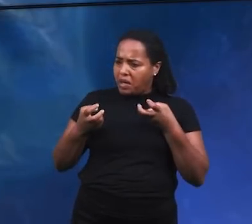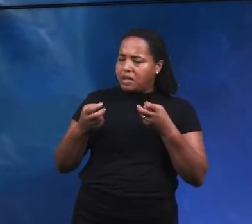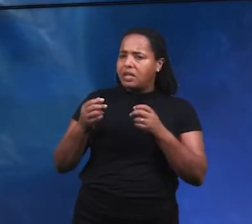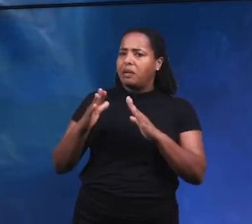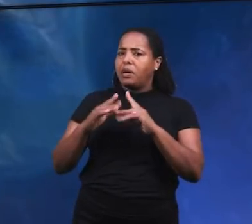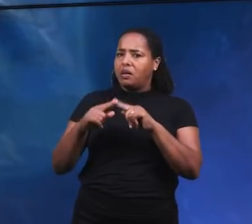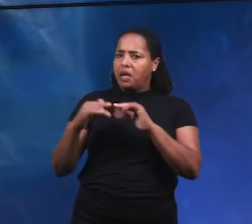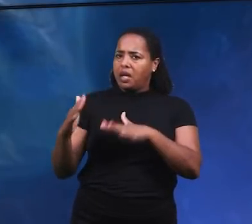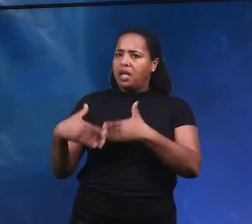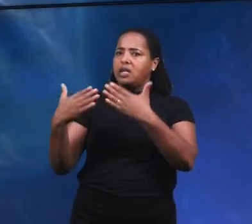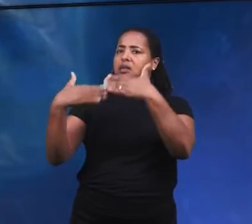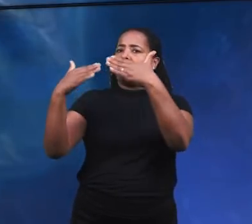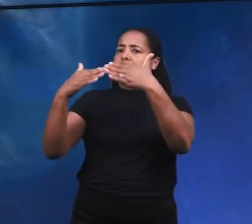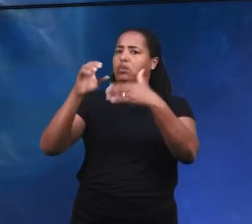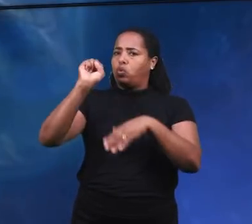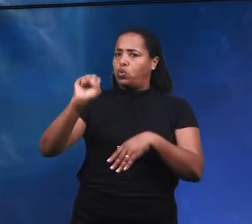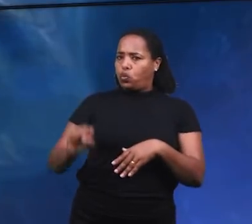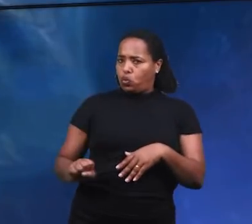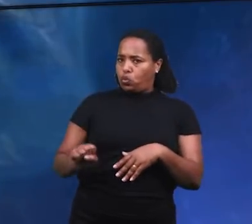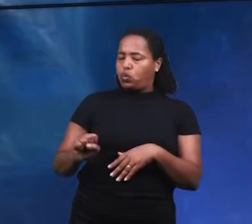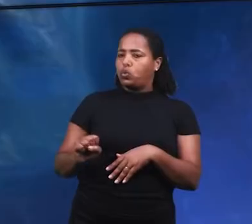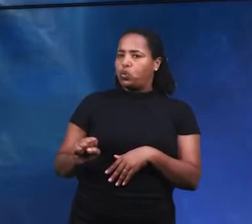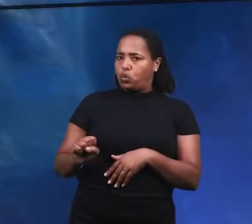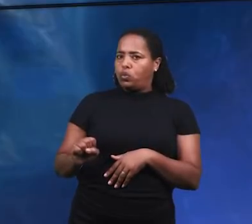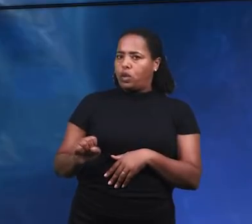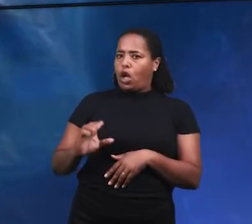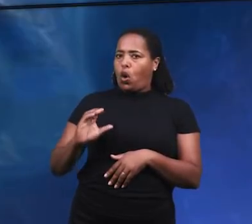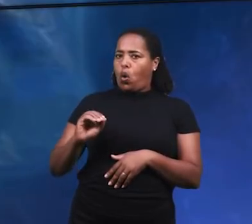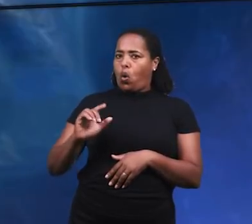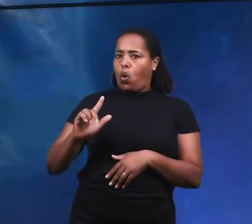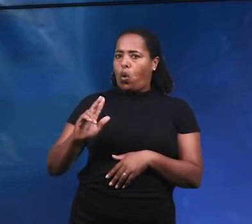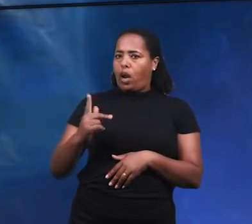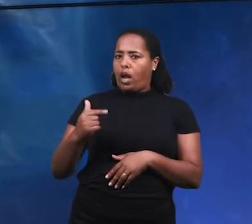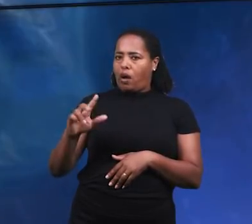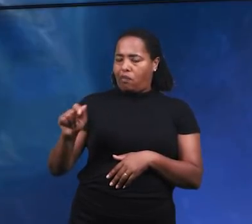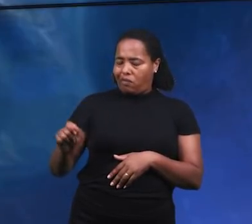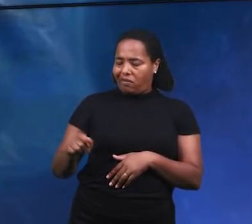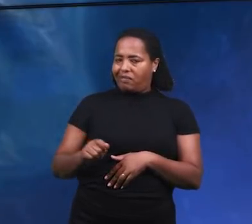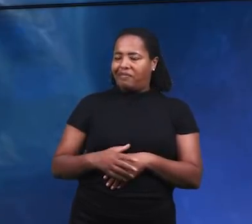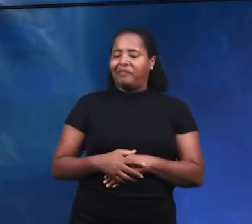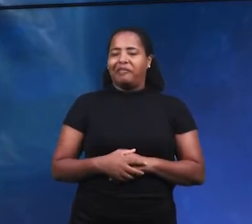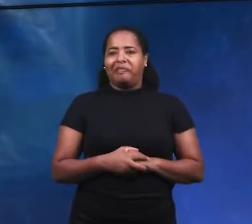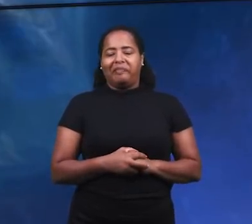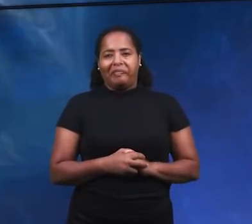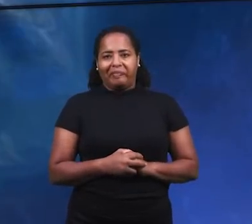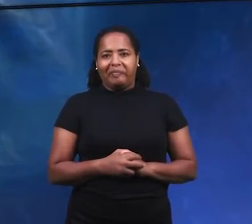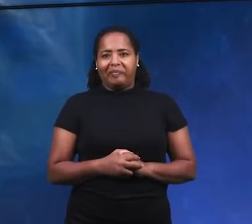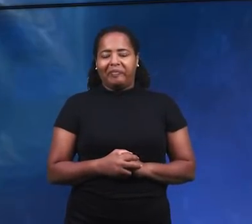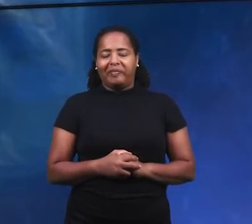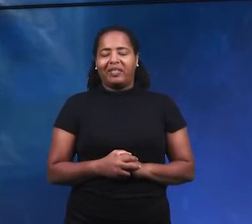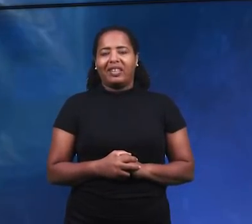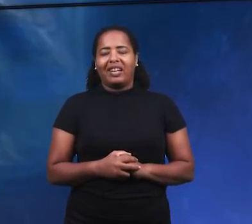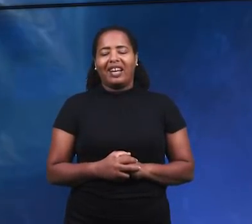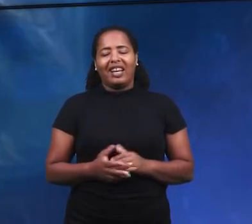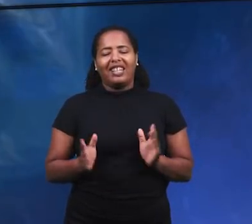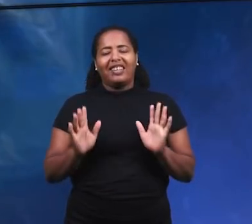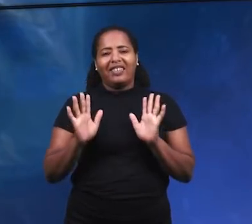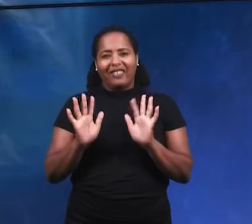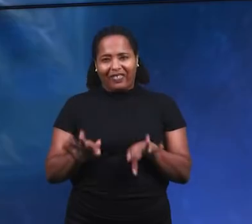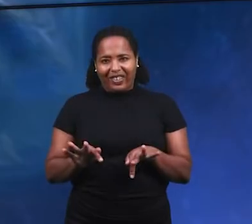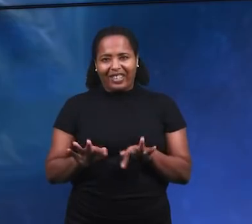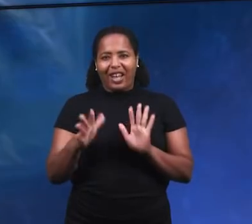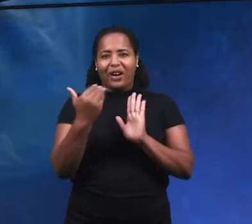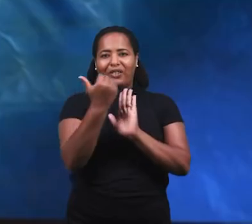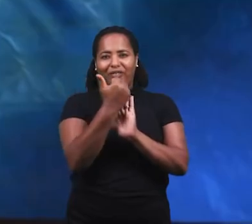e nós vemos que se trata de uma igreja muito próspera aí no sul de Portugal, na cidade de Olhão. Deus abençoe, louvado seja o nome do